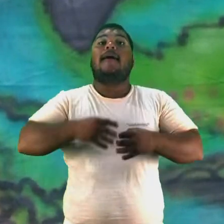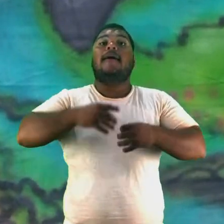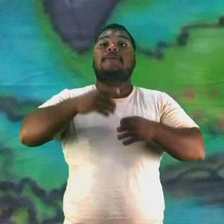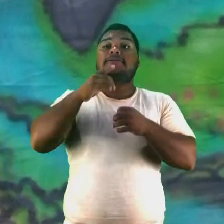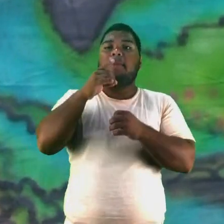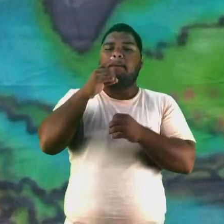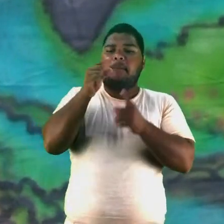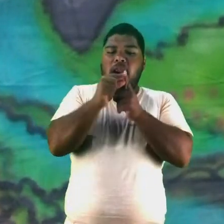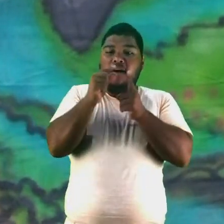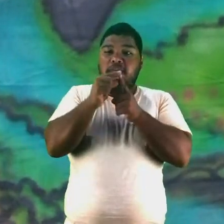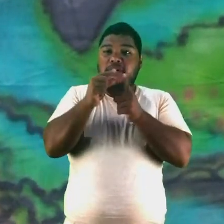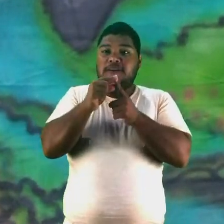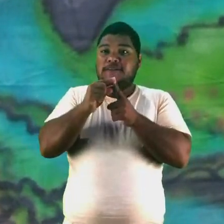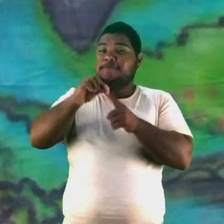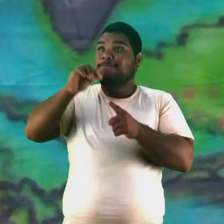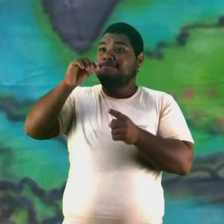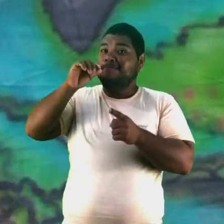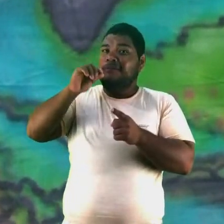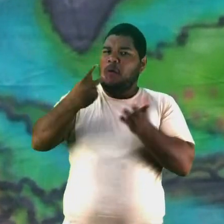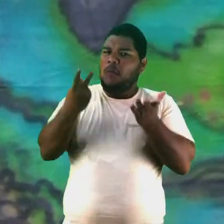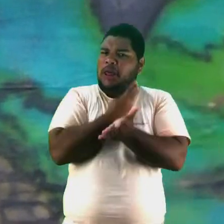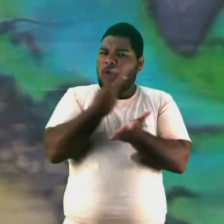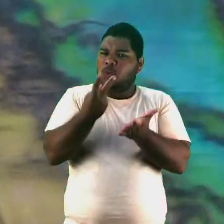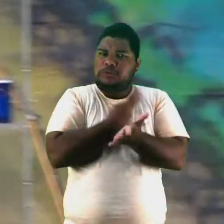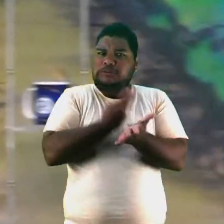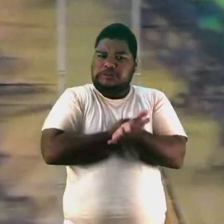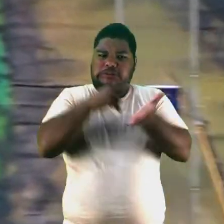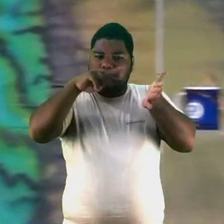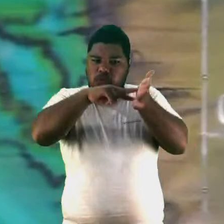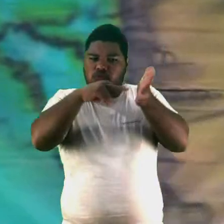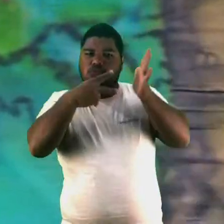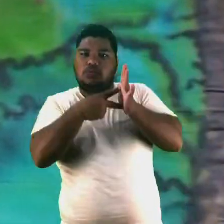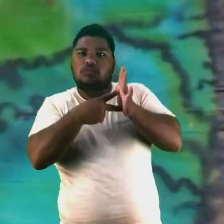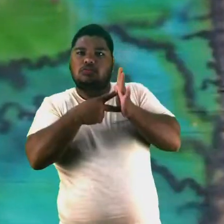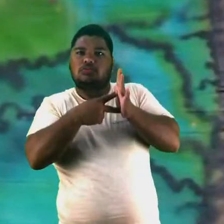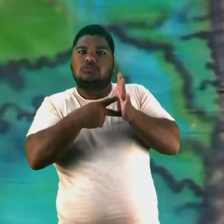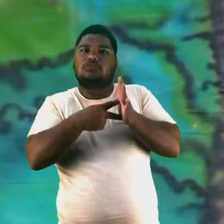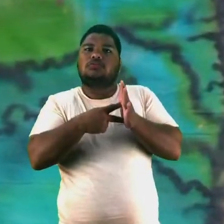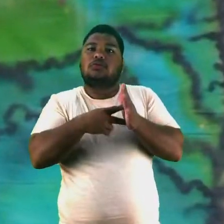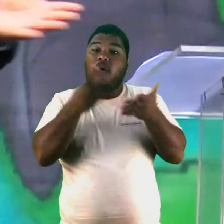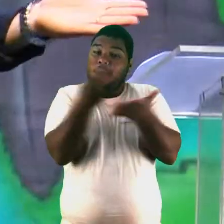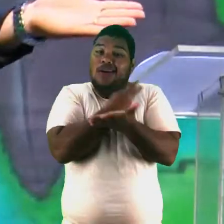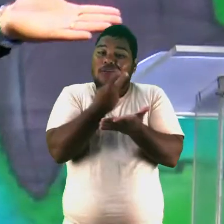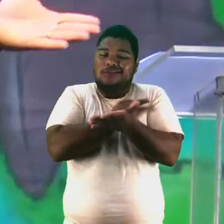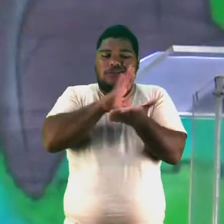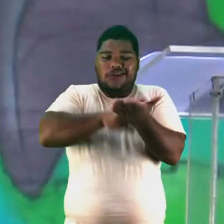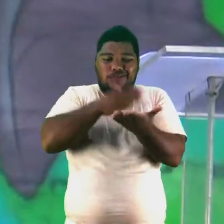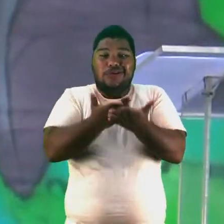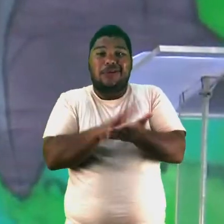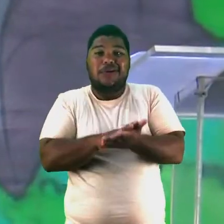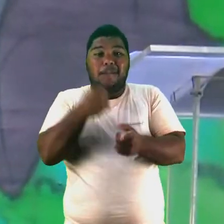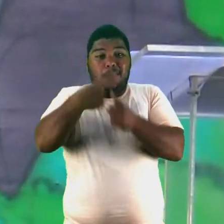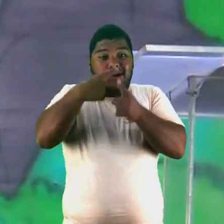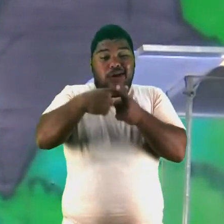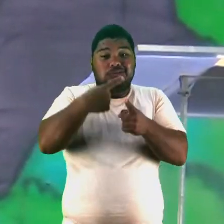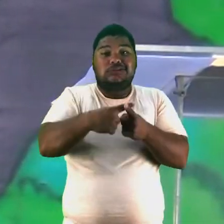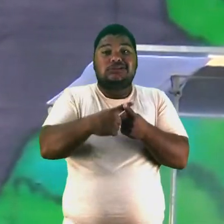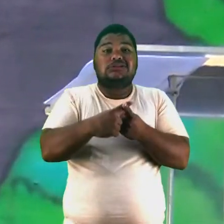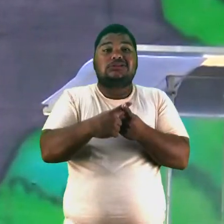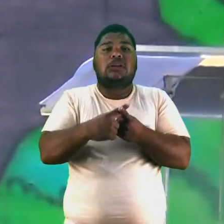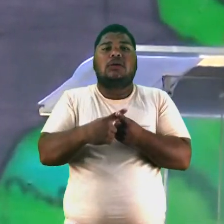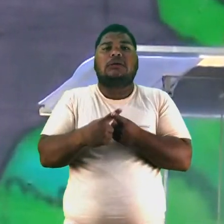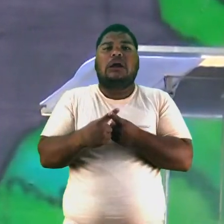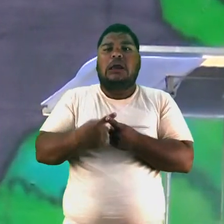inspirada é um erro de tradutor, é um erro de tradução. Isso é normal acontecer, porque cada língua tem suas